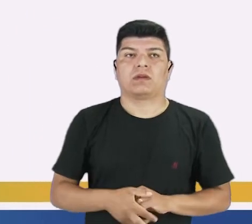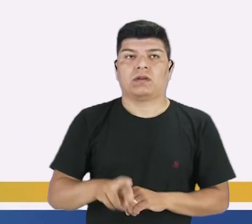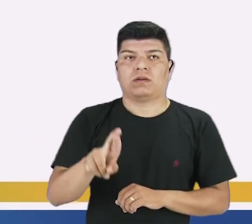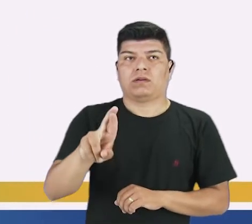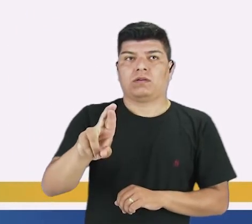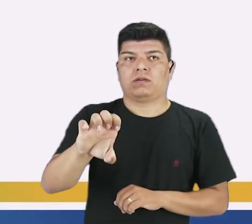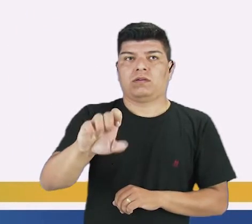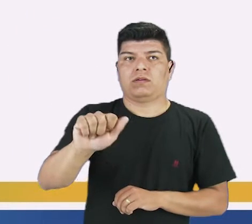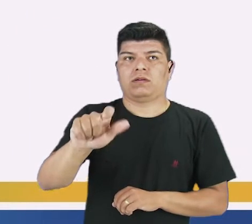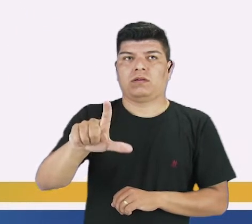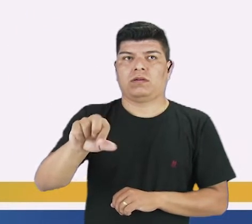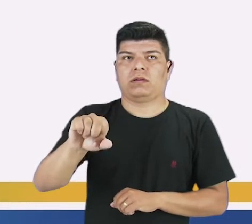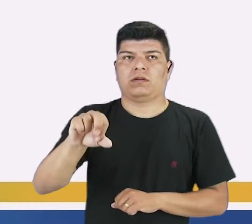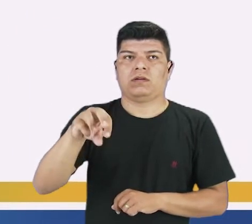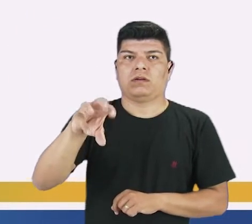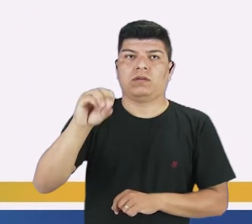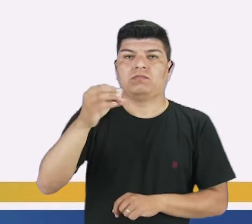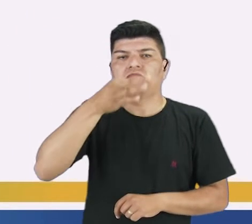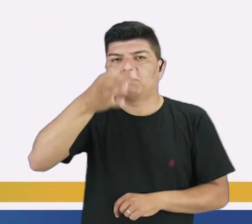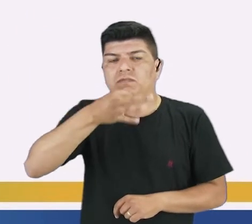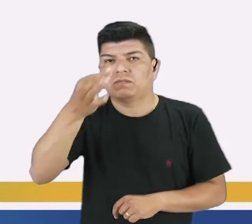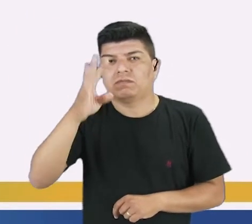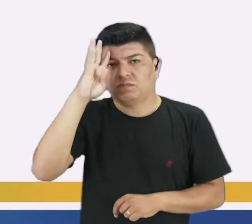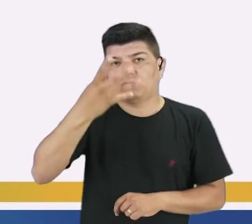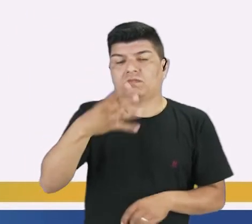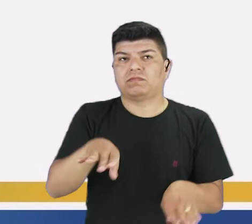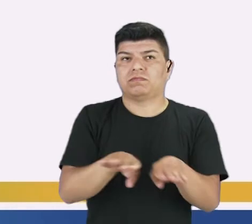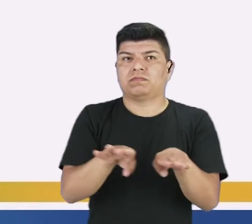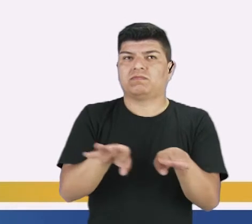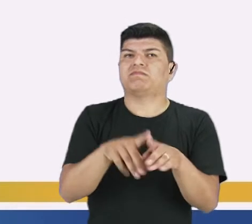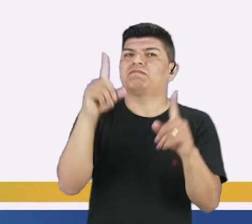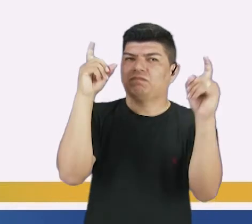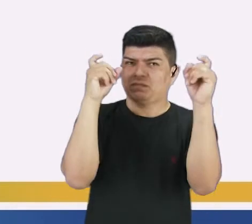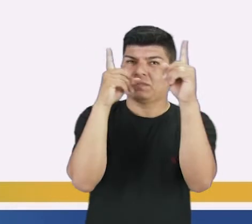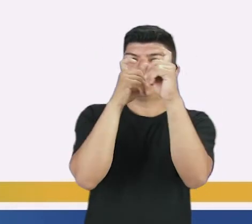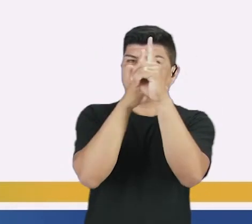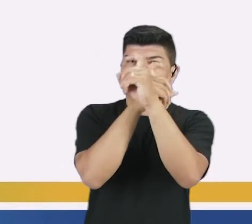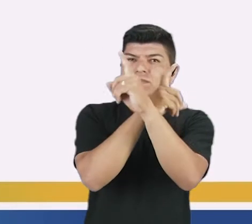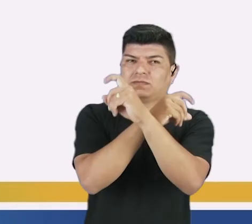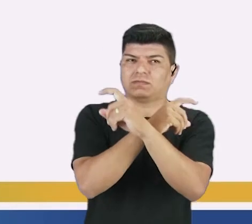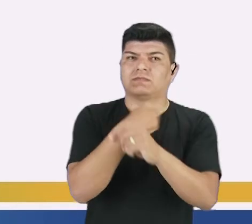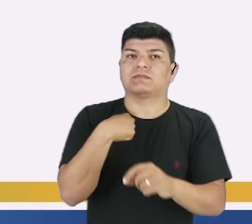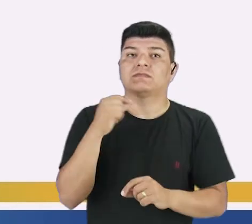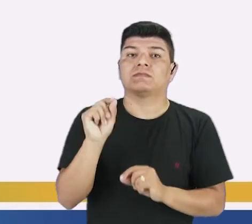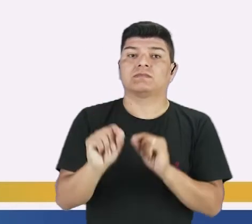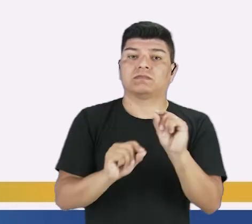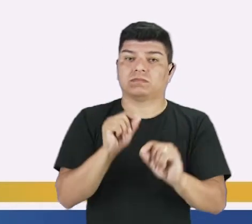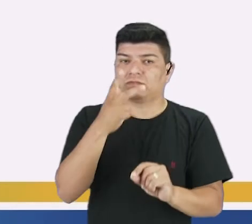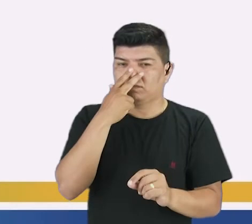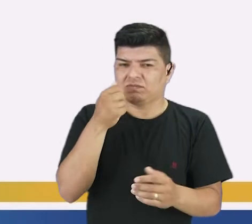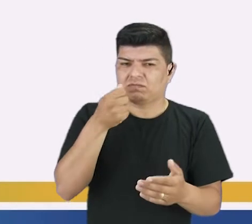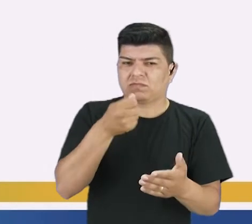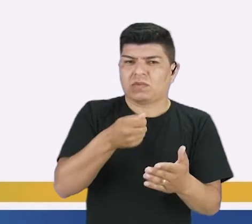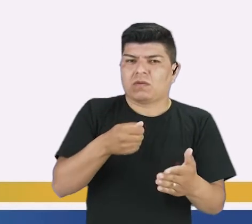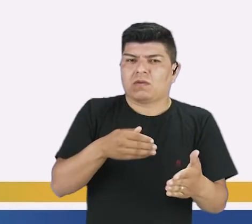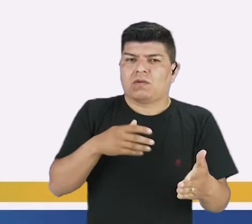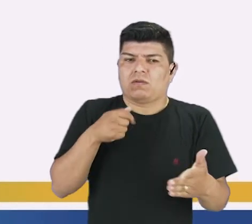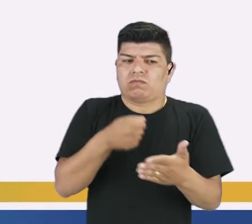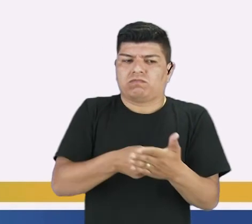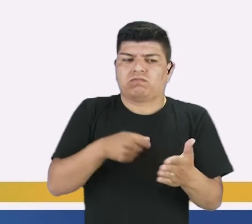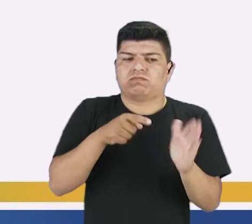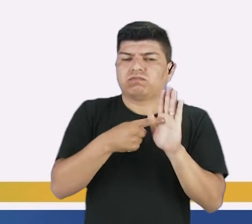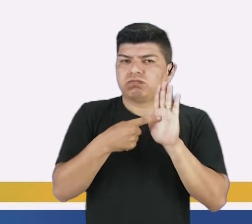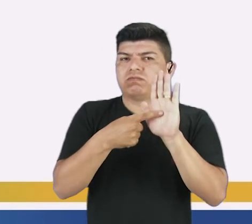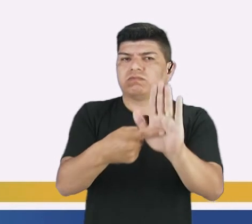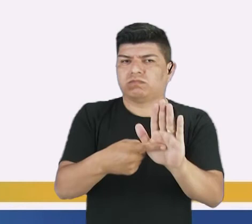sua vez, um momento de crítica, um momento de decisão complicado, né? Veio refutar, rebater, confrontar o